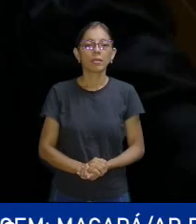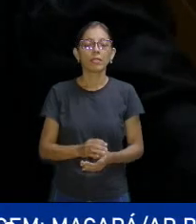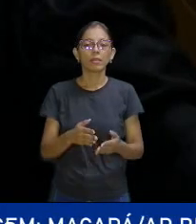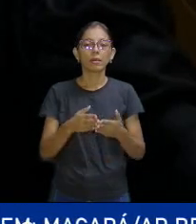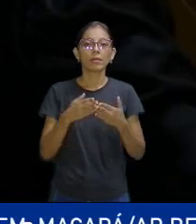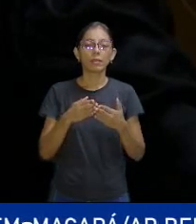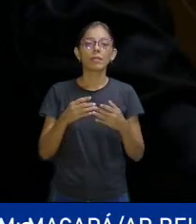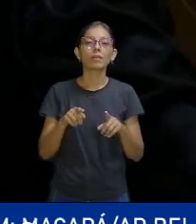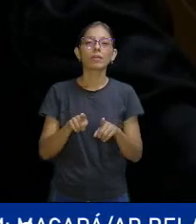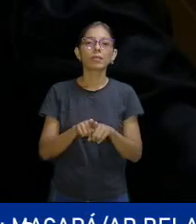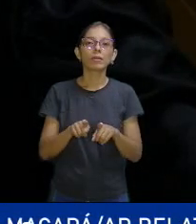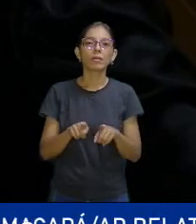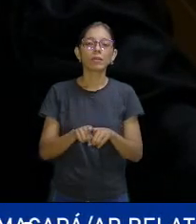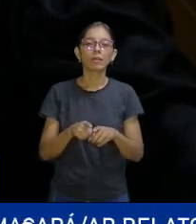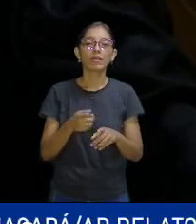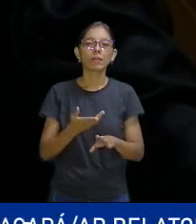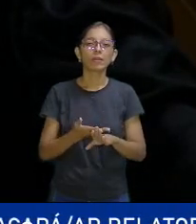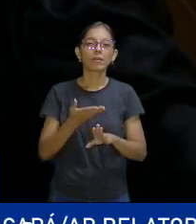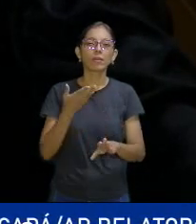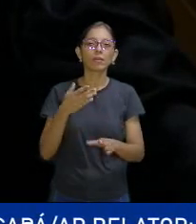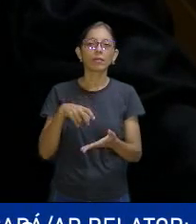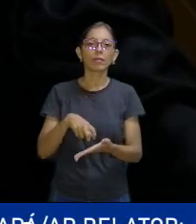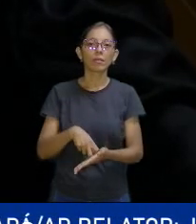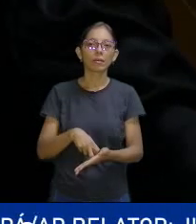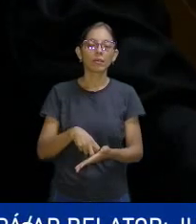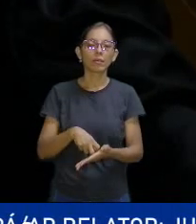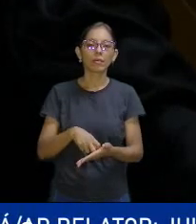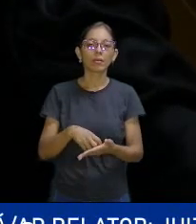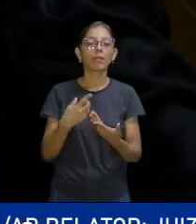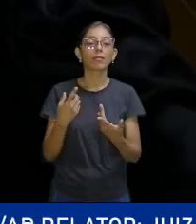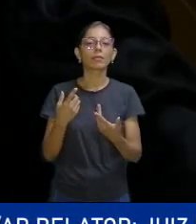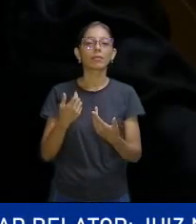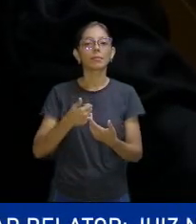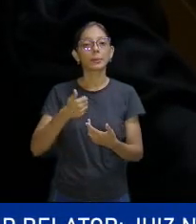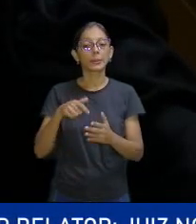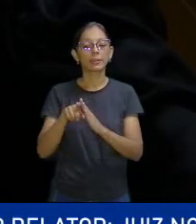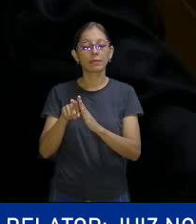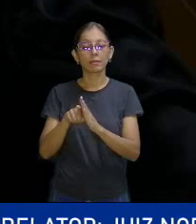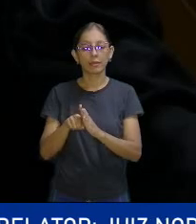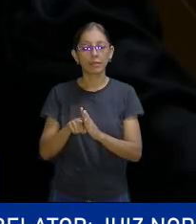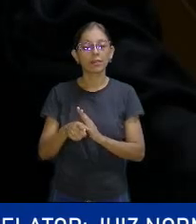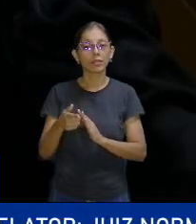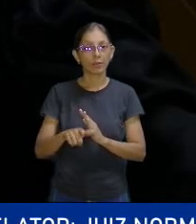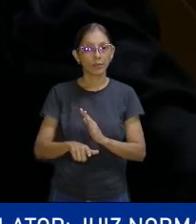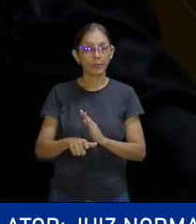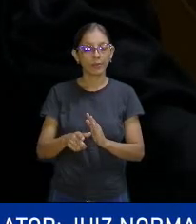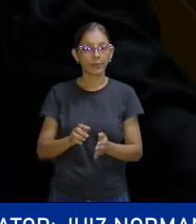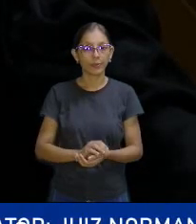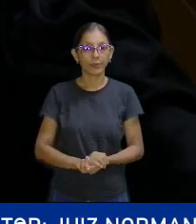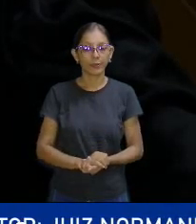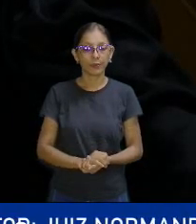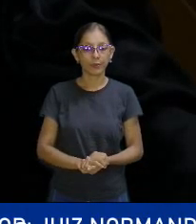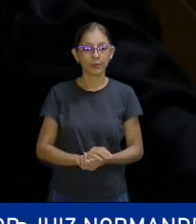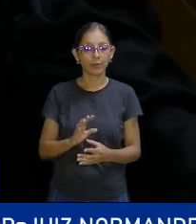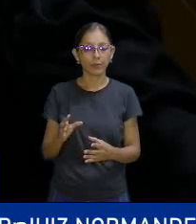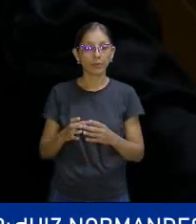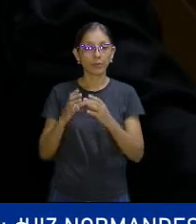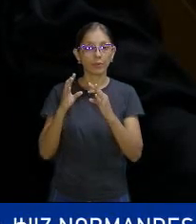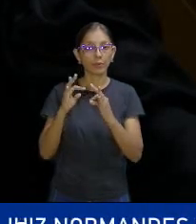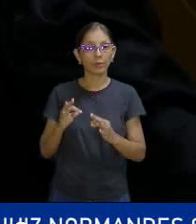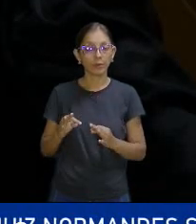omissão fossem suspensos até a análise definitiva do pedido de regularização. A unidade técnica